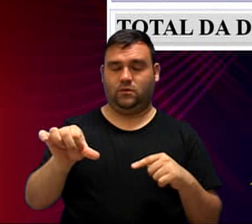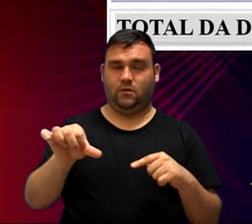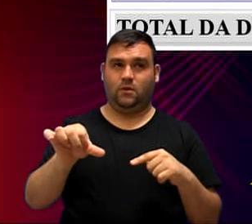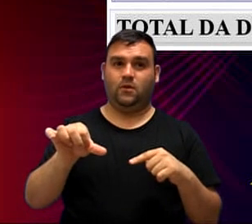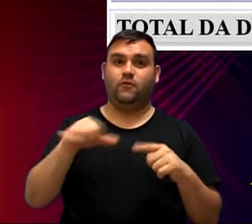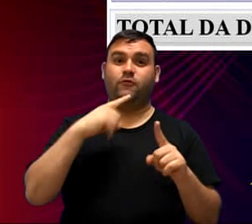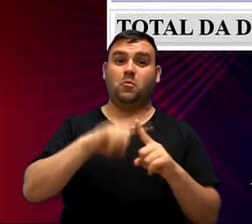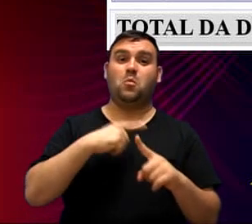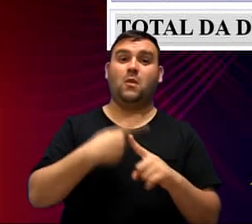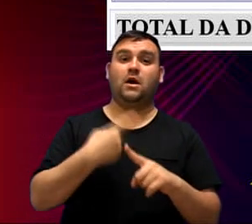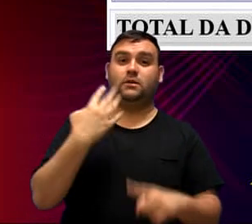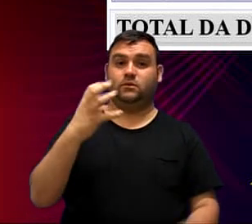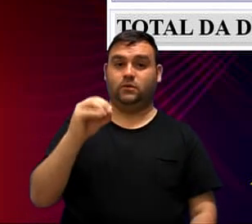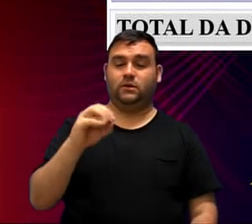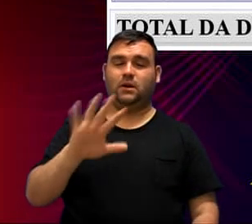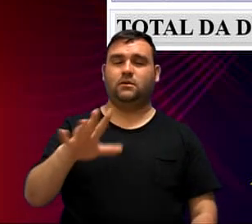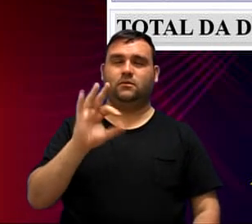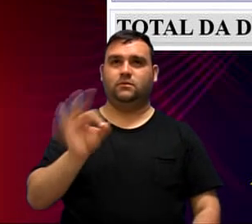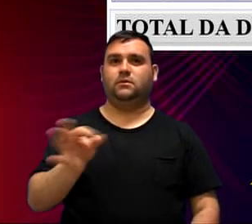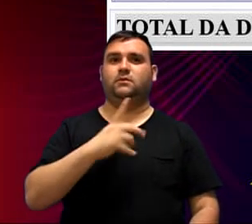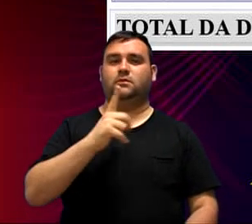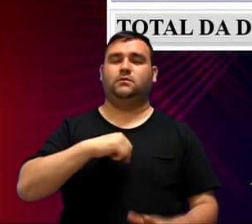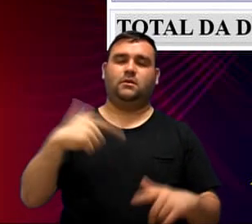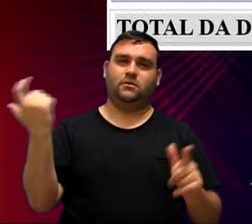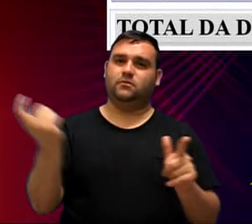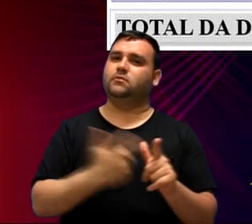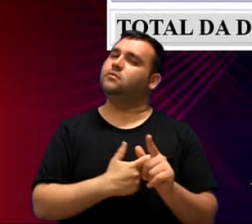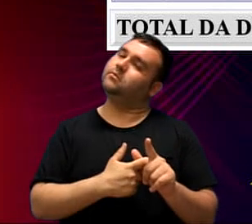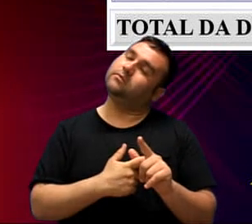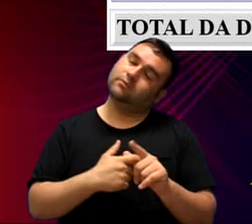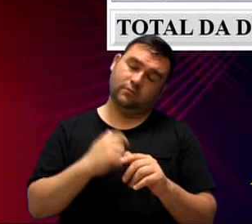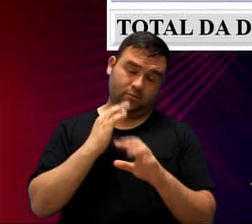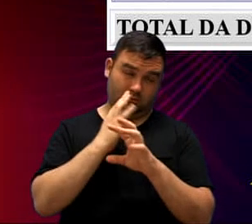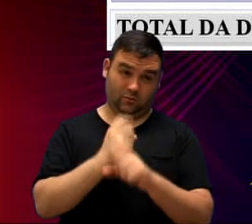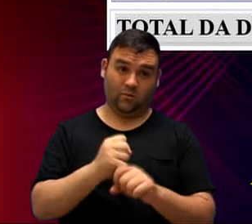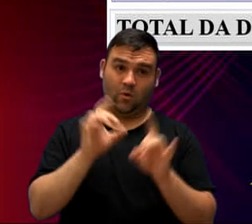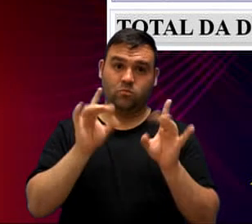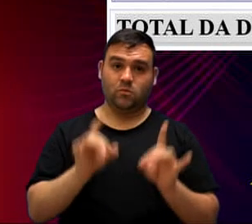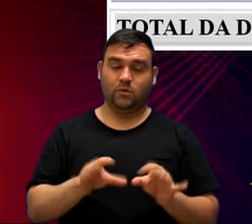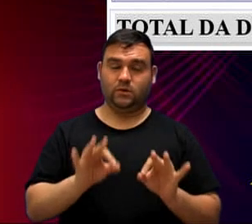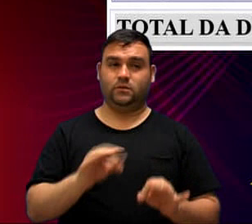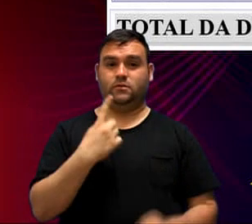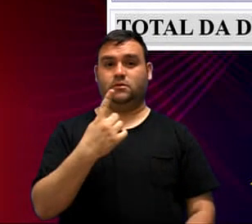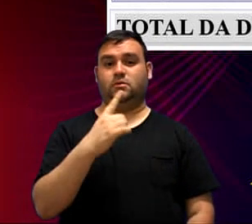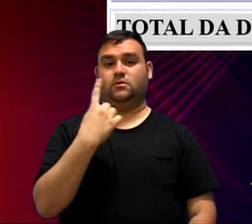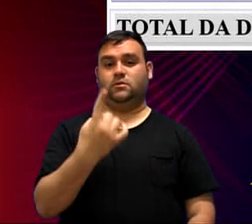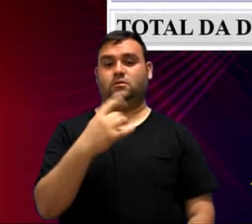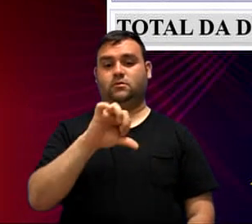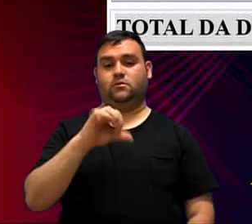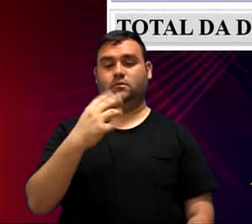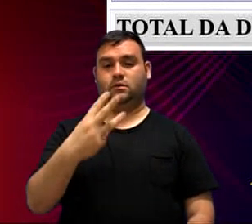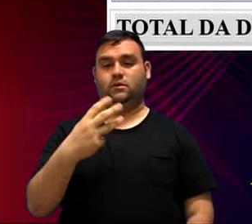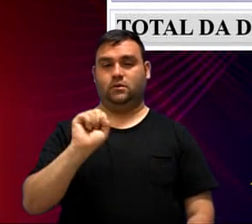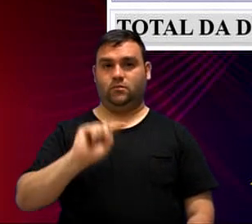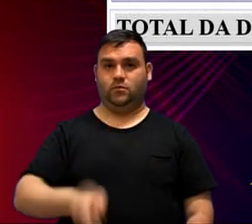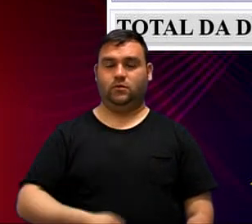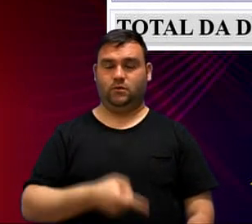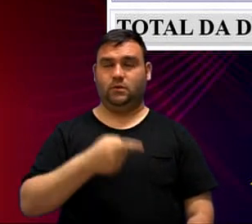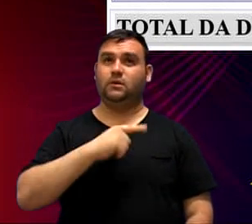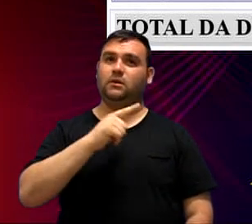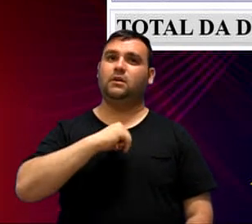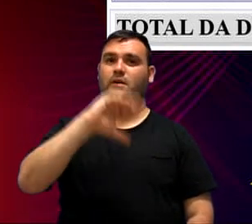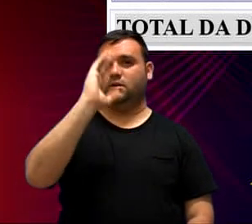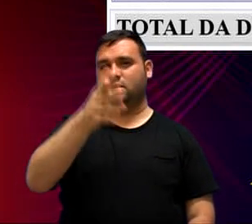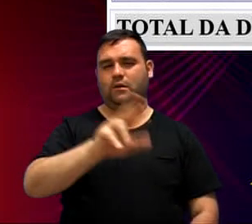109 mais os 40... Não, desculpe, então está aqui. Dívida total da dívida consolidada, 193 milhões, entre indireta